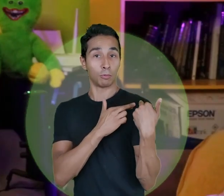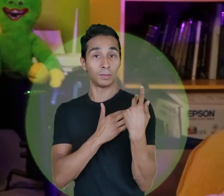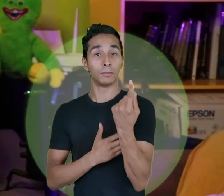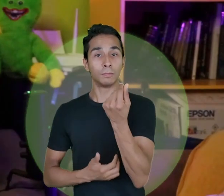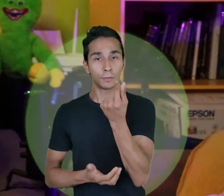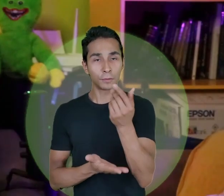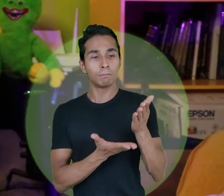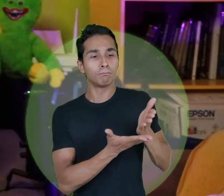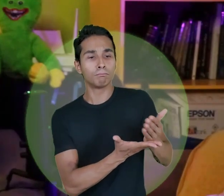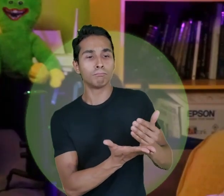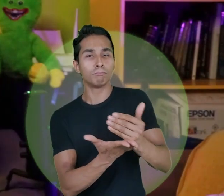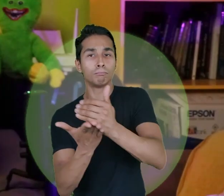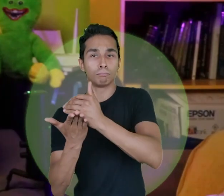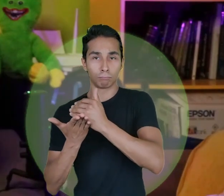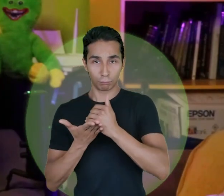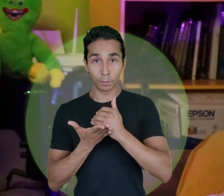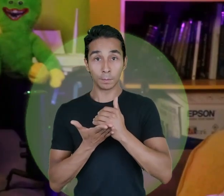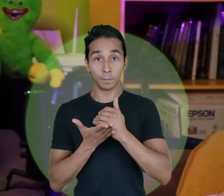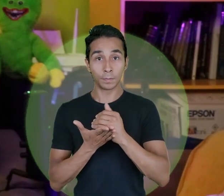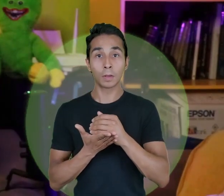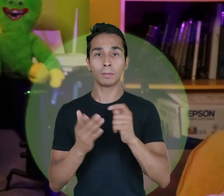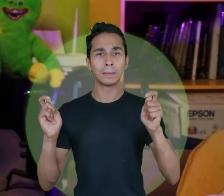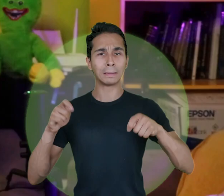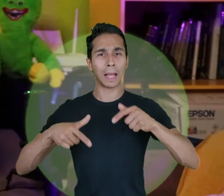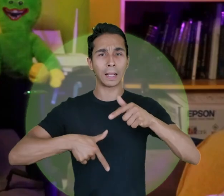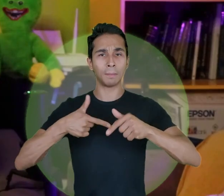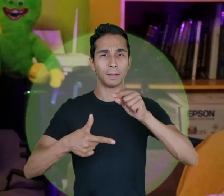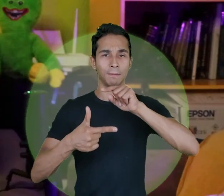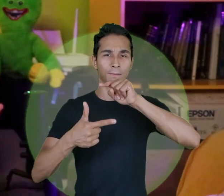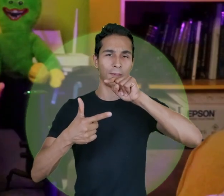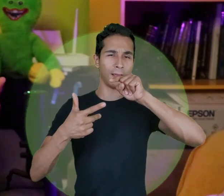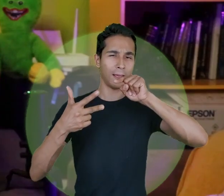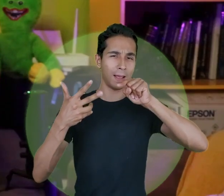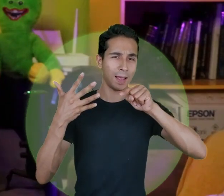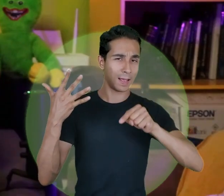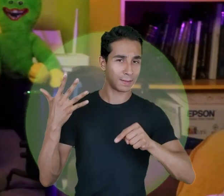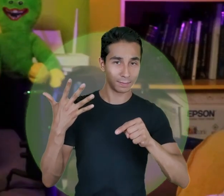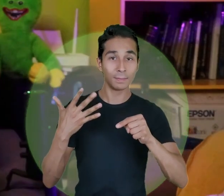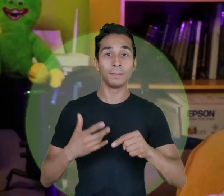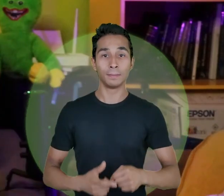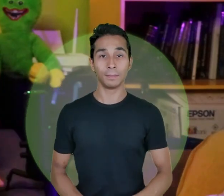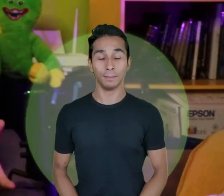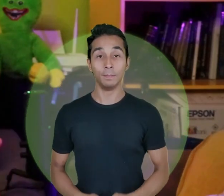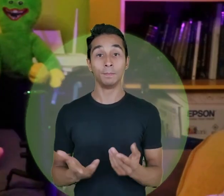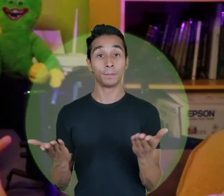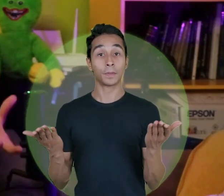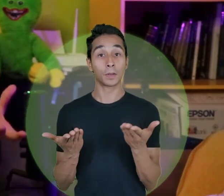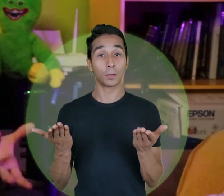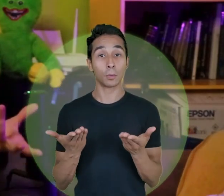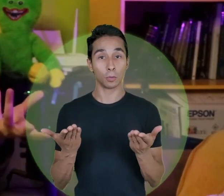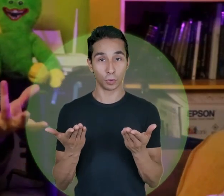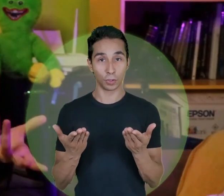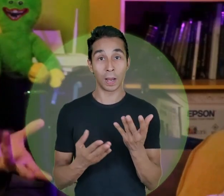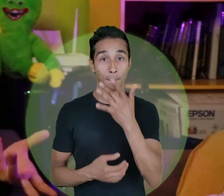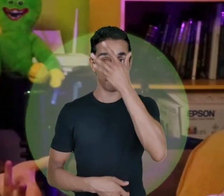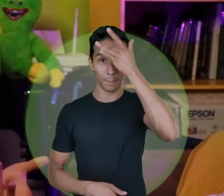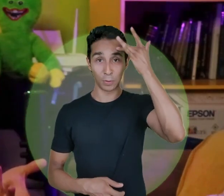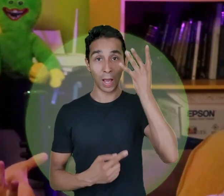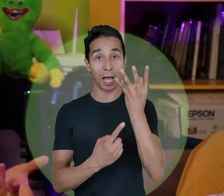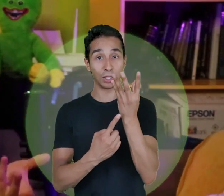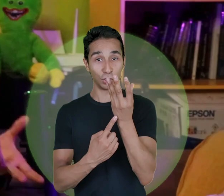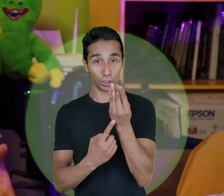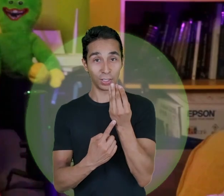investimentos. Enfim, é uma área que traz muitas possibilidades e hoje a gente encara uma realidade que é o artista,